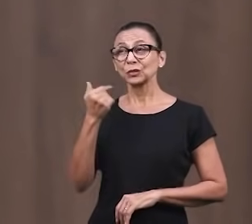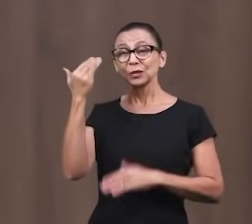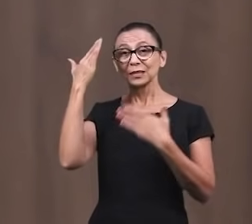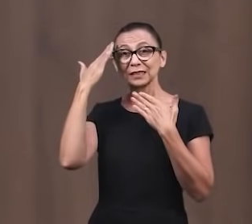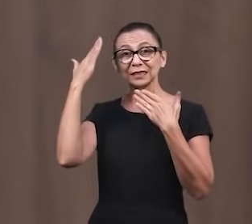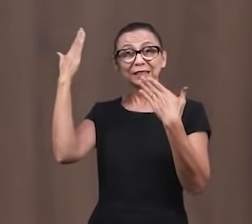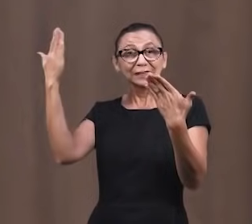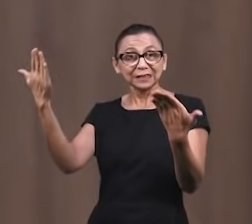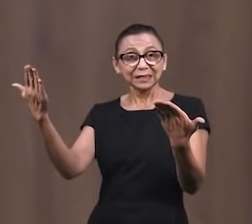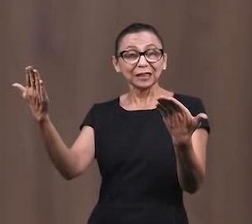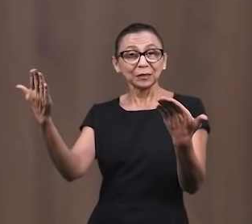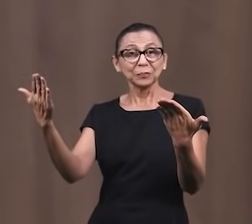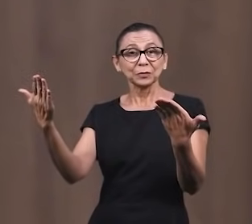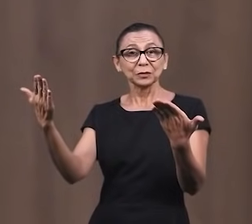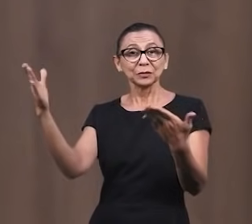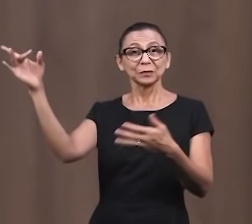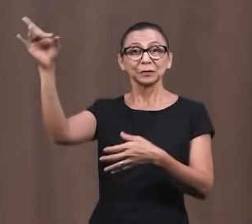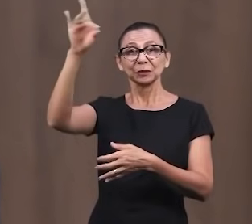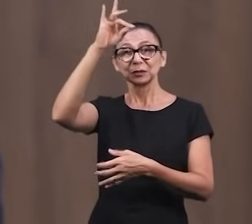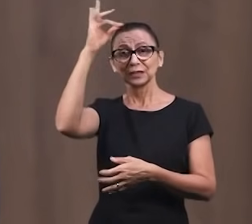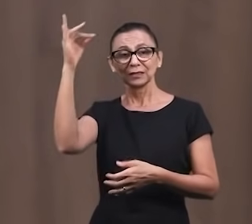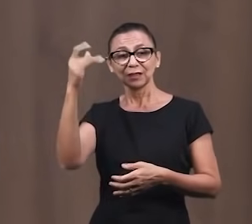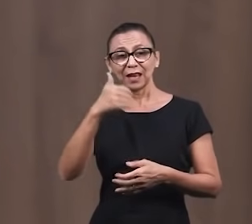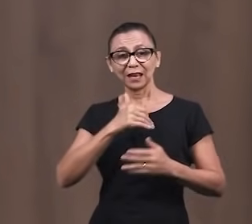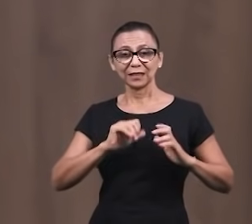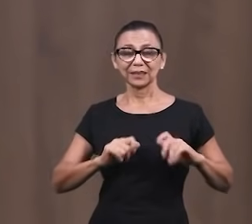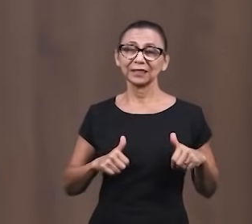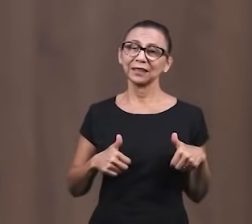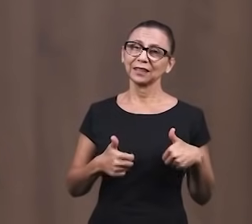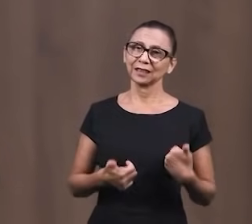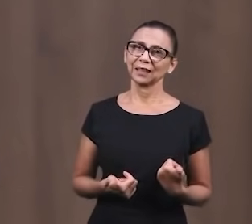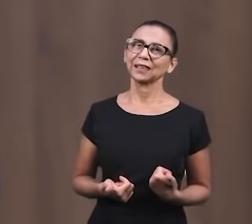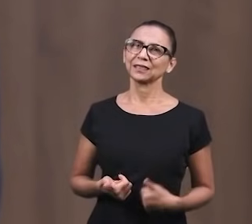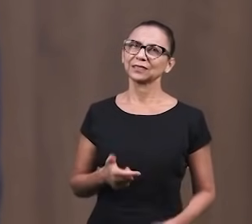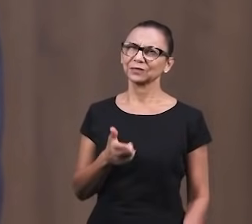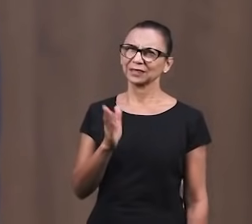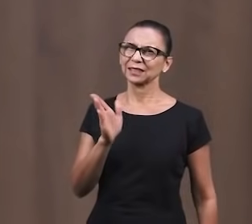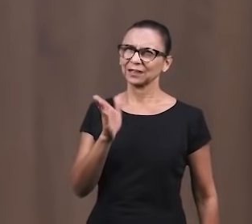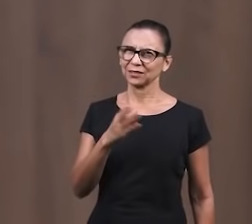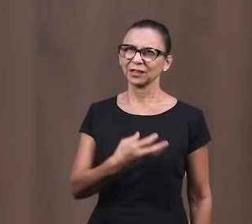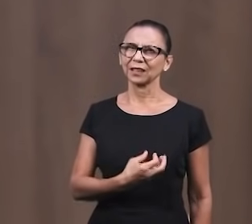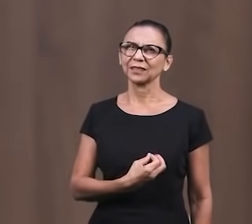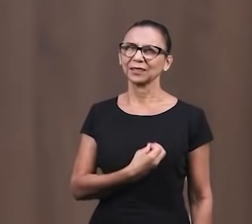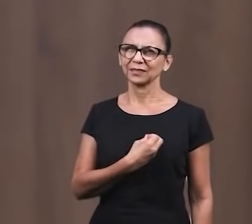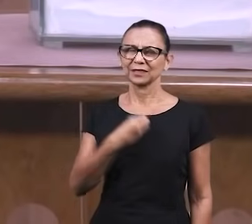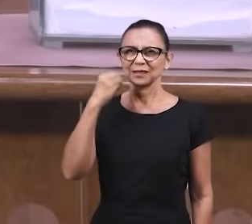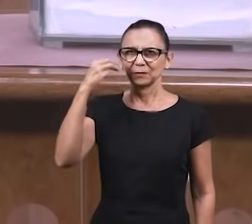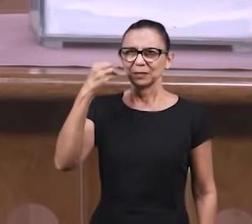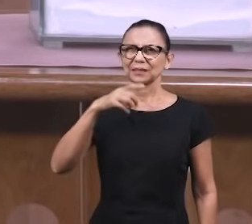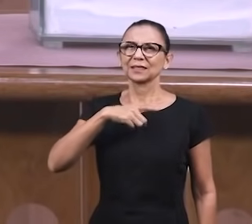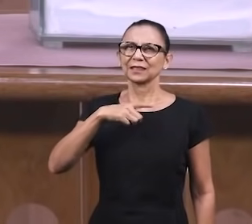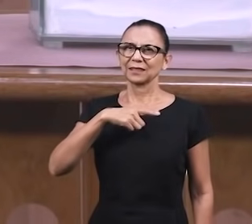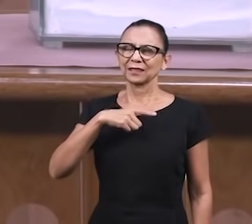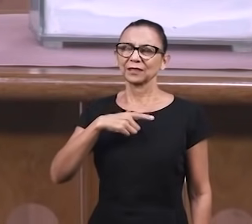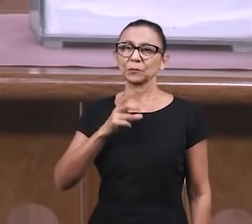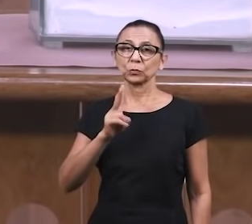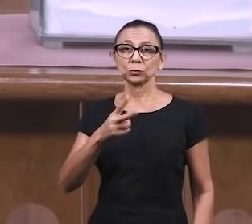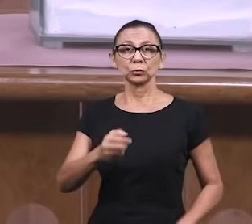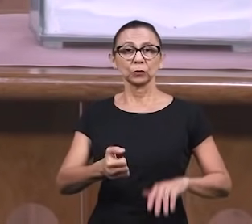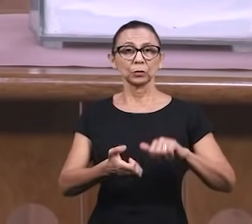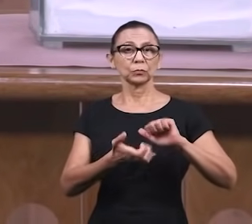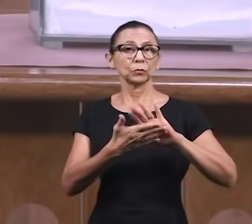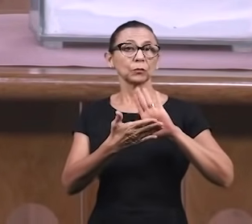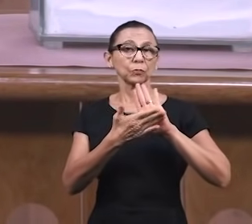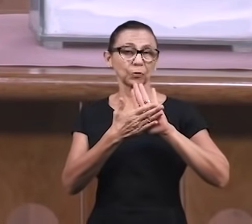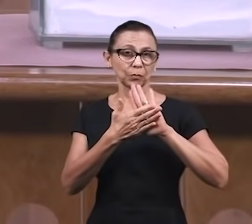Ele nos alegra. O Espírito Santo de Deus age na nossa vida e eu tenho certeza que você já está vivendo essa experiência. Nós vamos cantar mais um